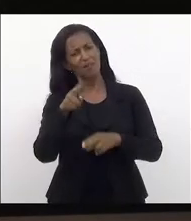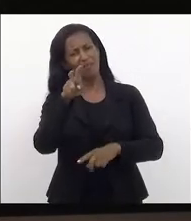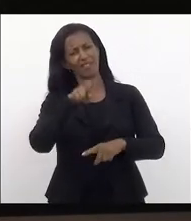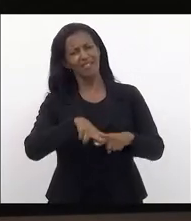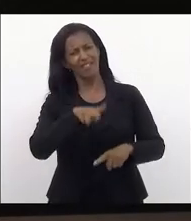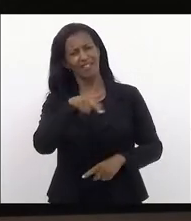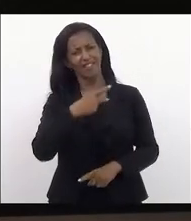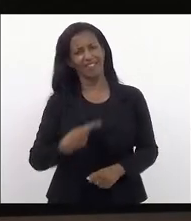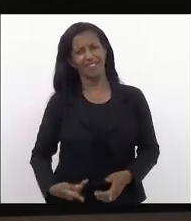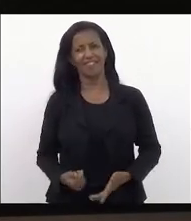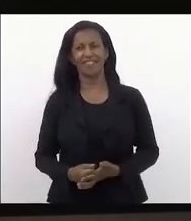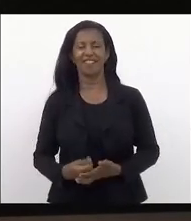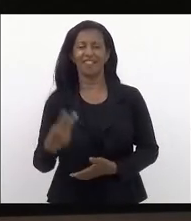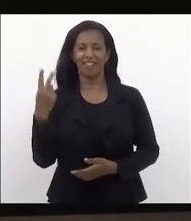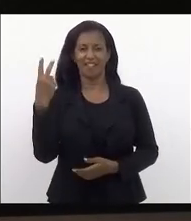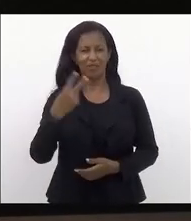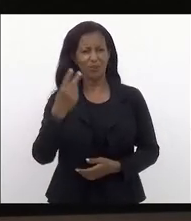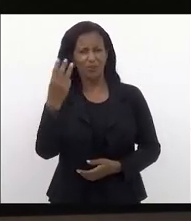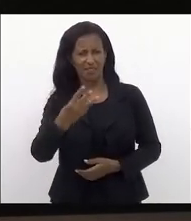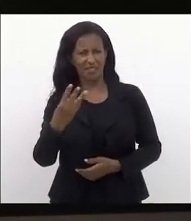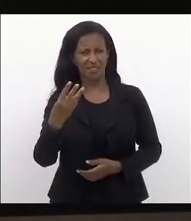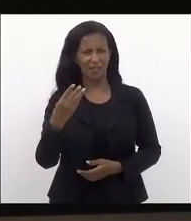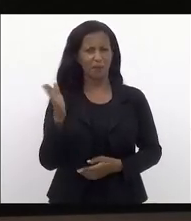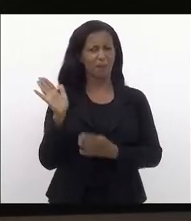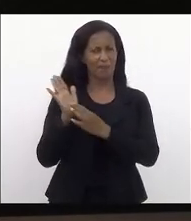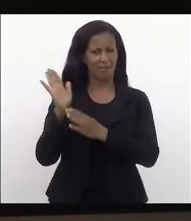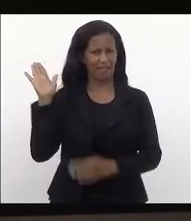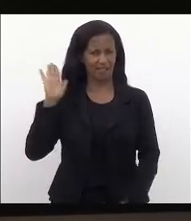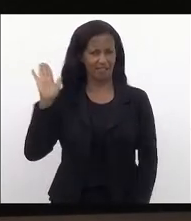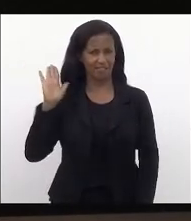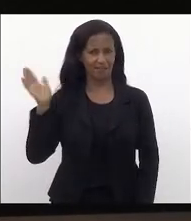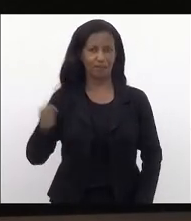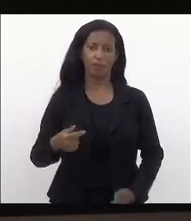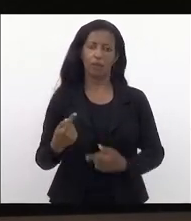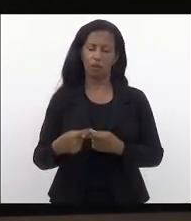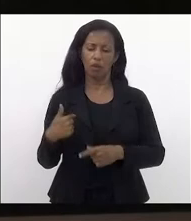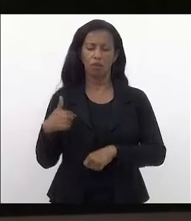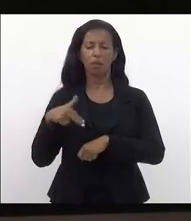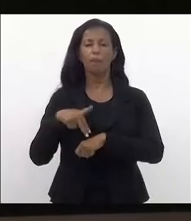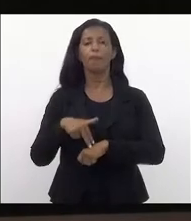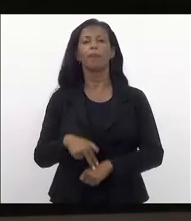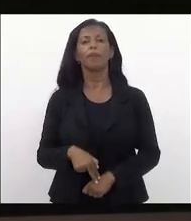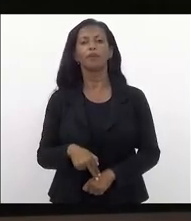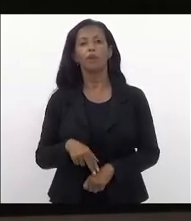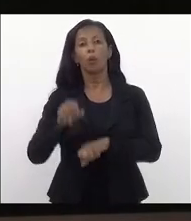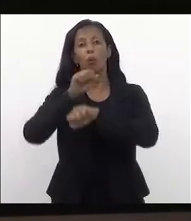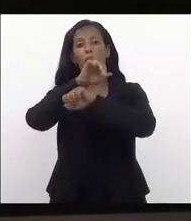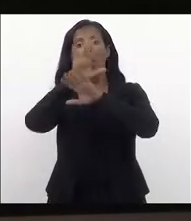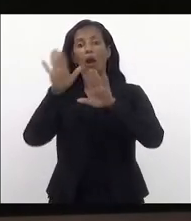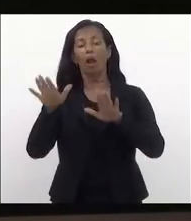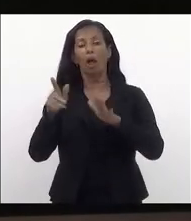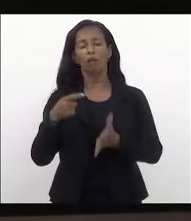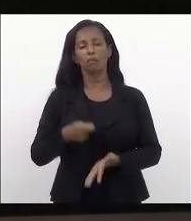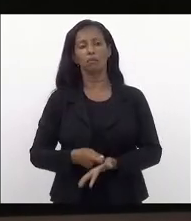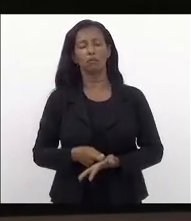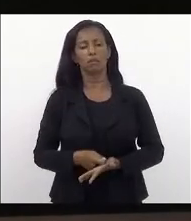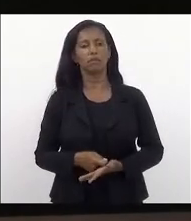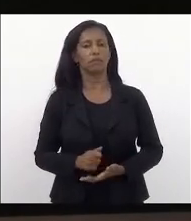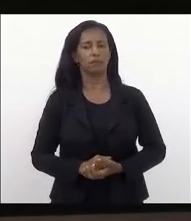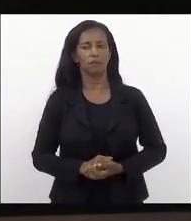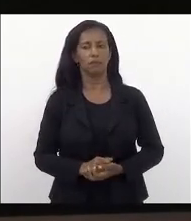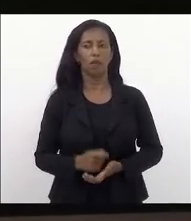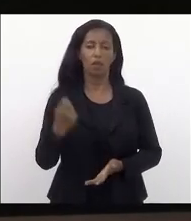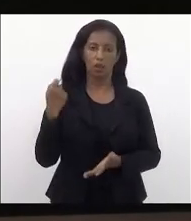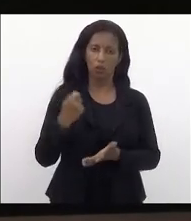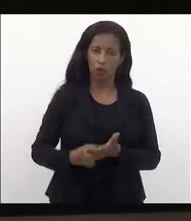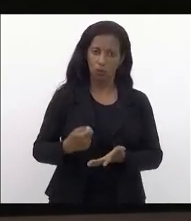cadeira já está no seu segundo terceiro mandato e eu também porque tem a posição muito o que? clara, firme e determinada a gente tem